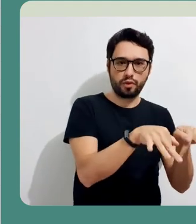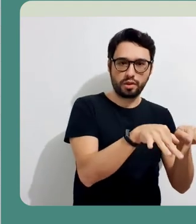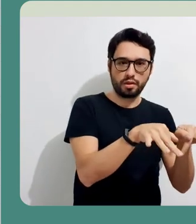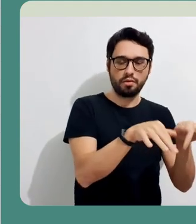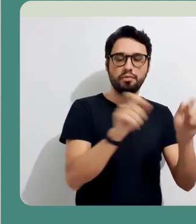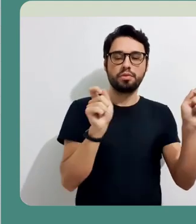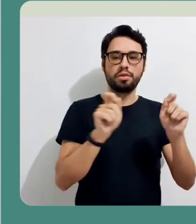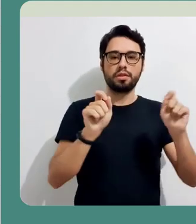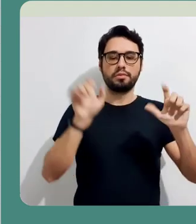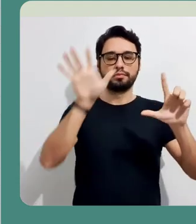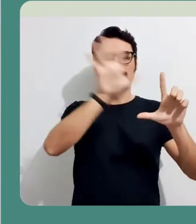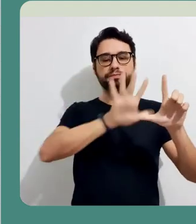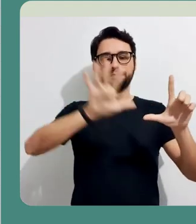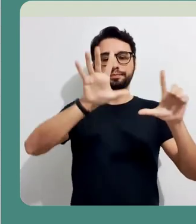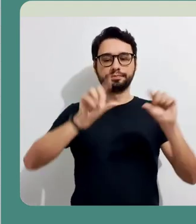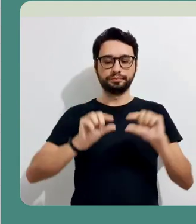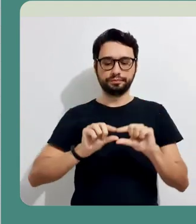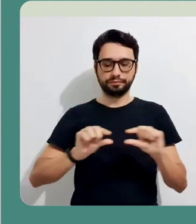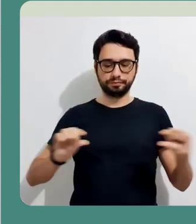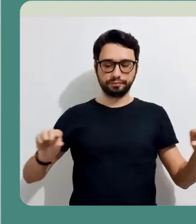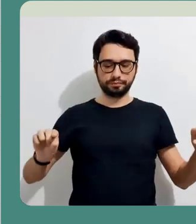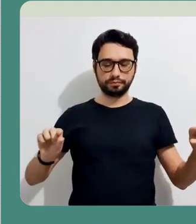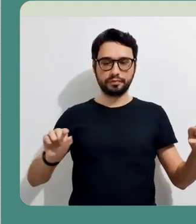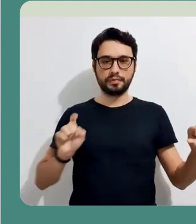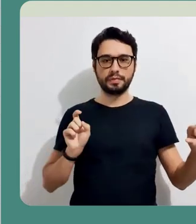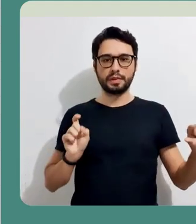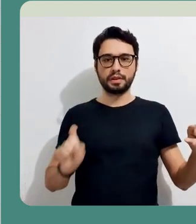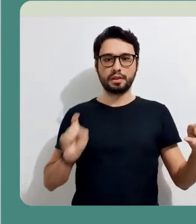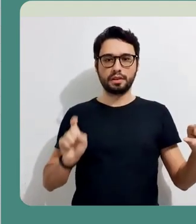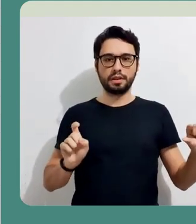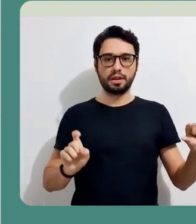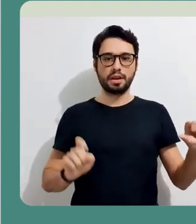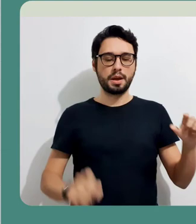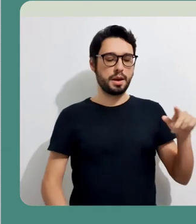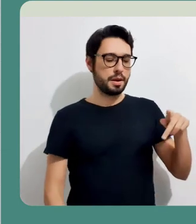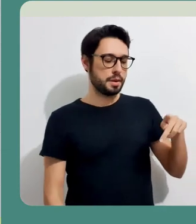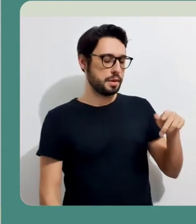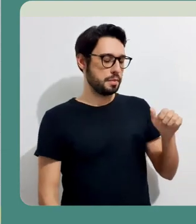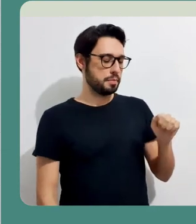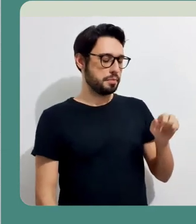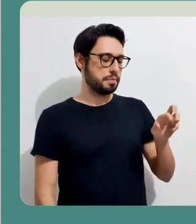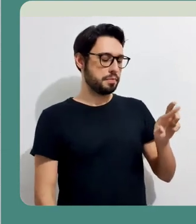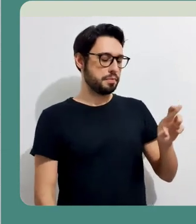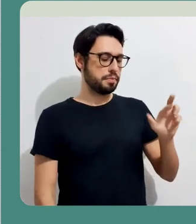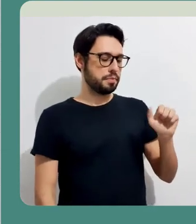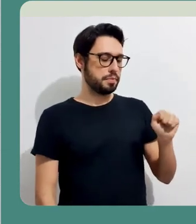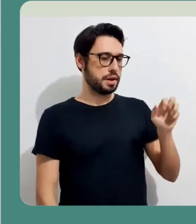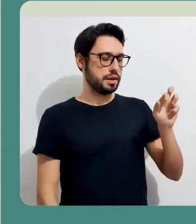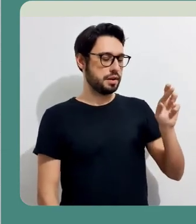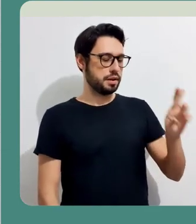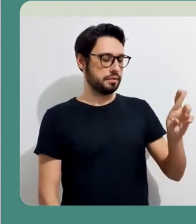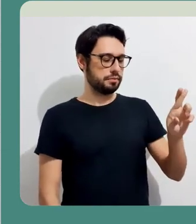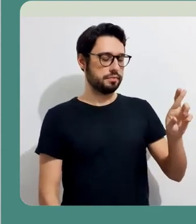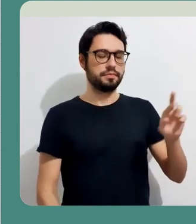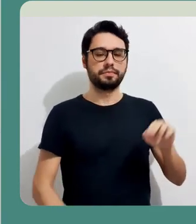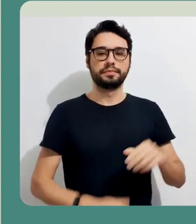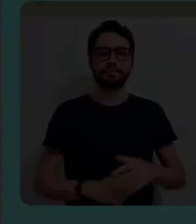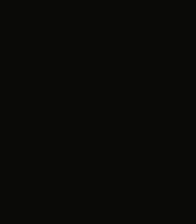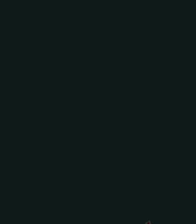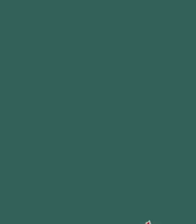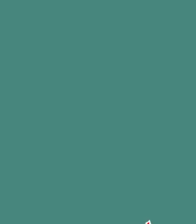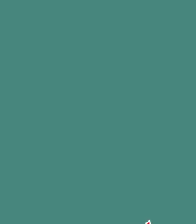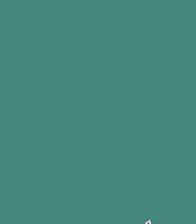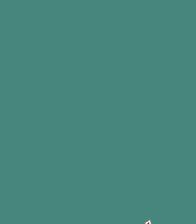já gravou todas as partes que você deseja você pode vir aqui na parte inferior né da sua tela e clicar aqui em